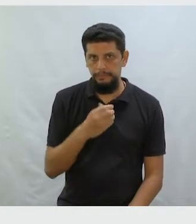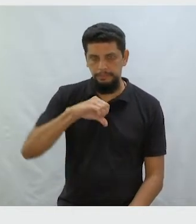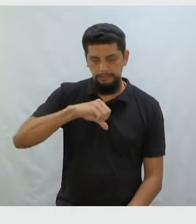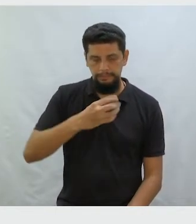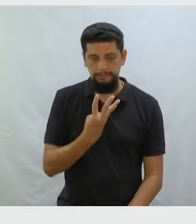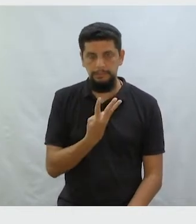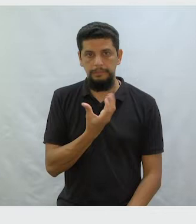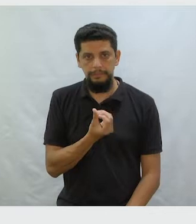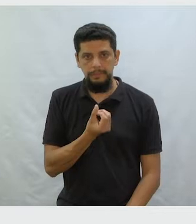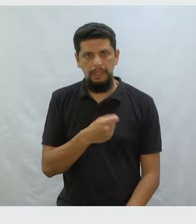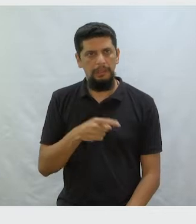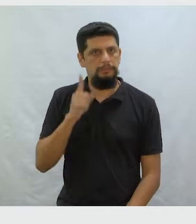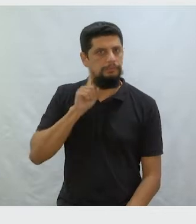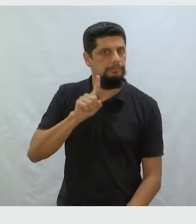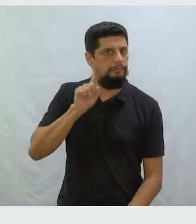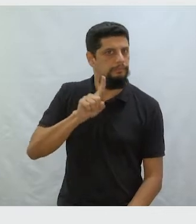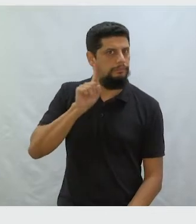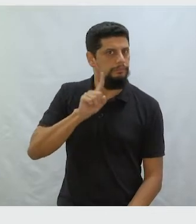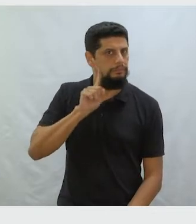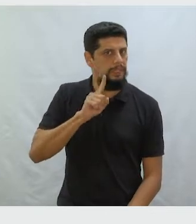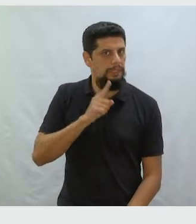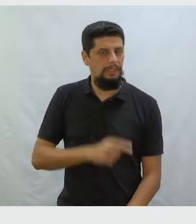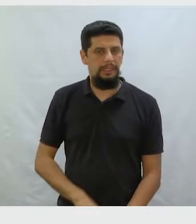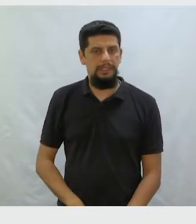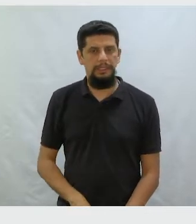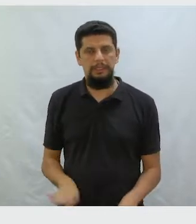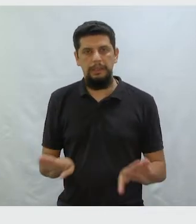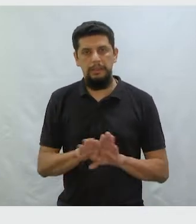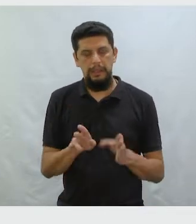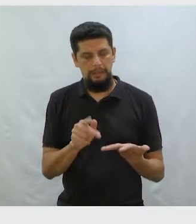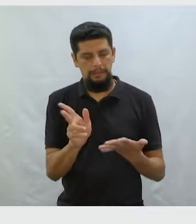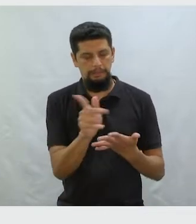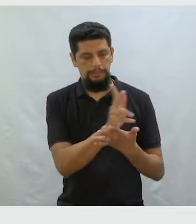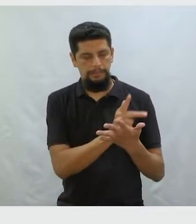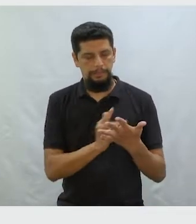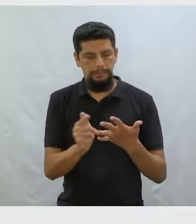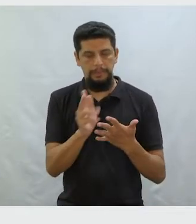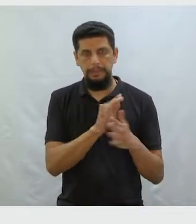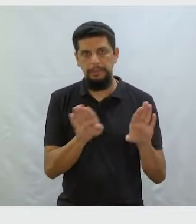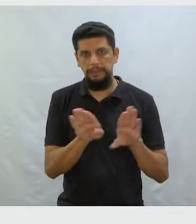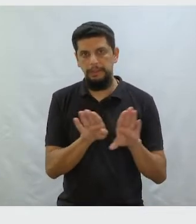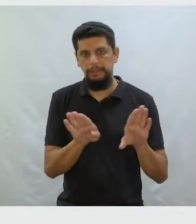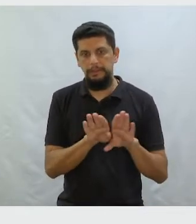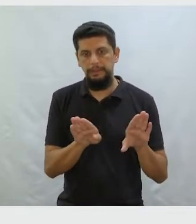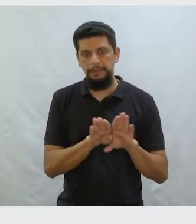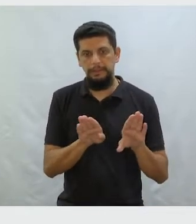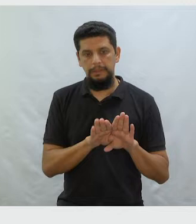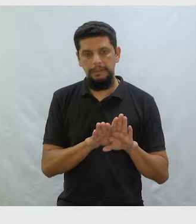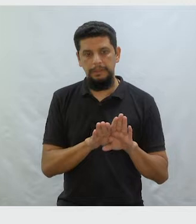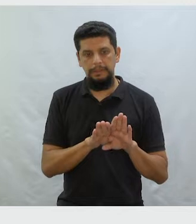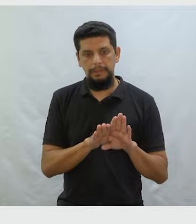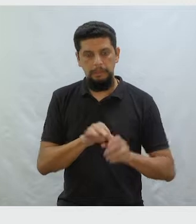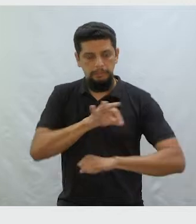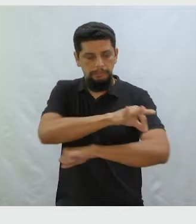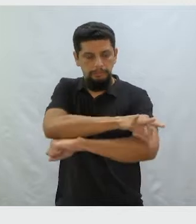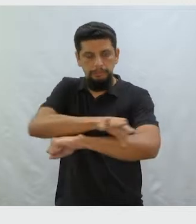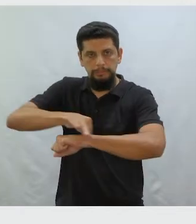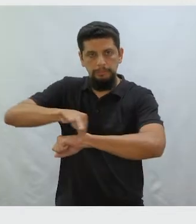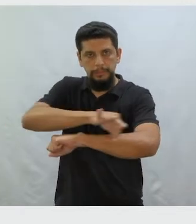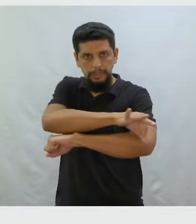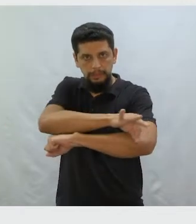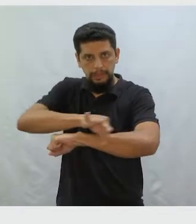e é mineiro Olha só Mineiro e além de ilustrador também é arquiteto